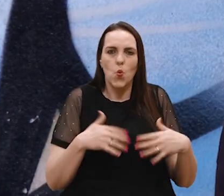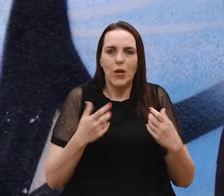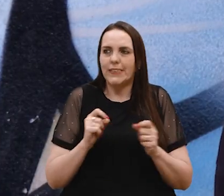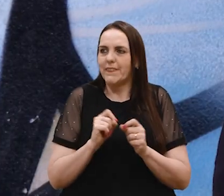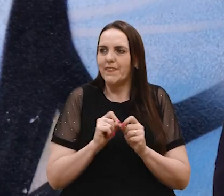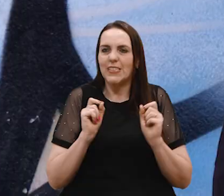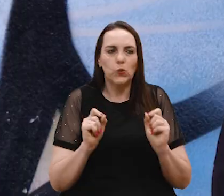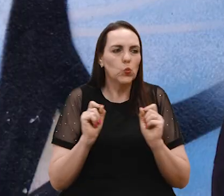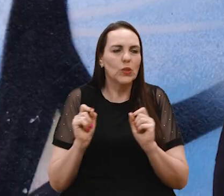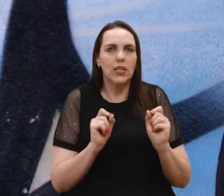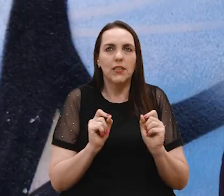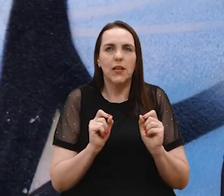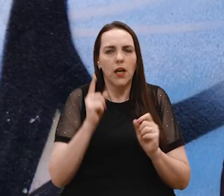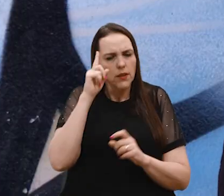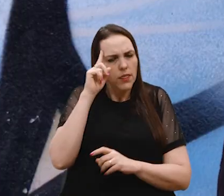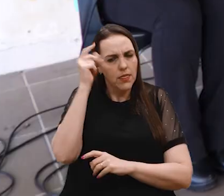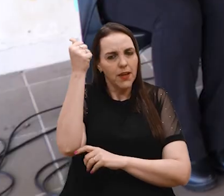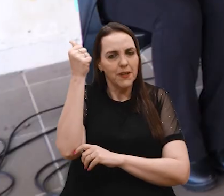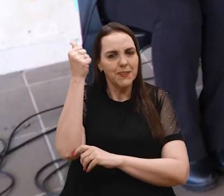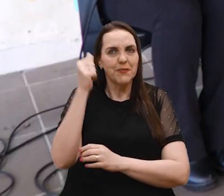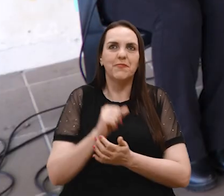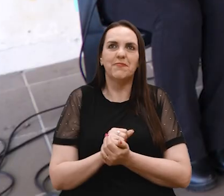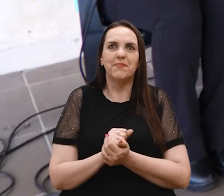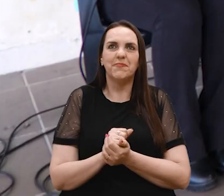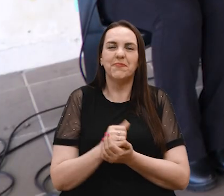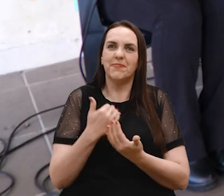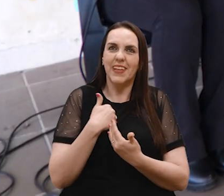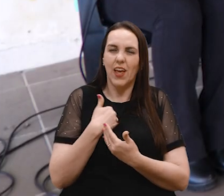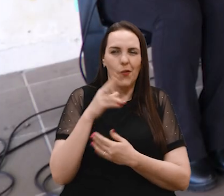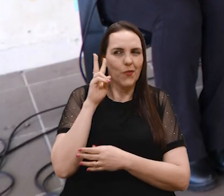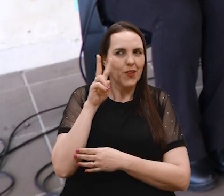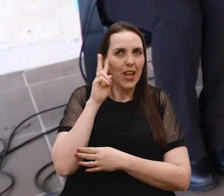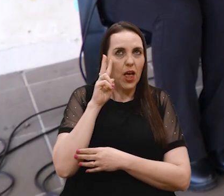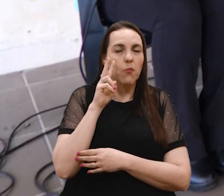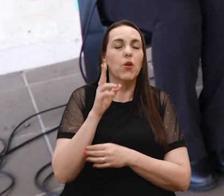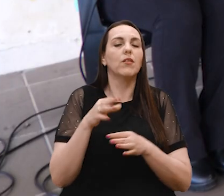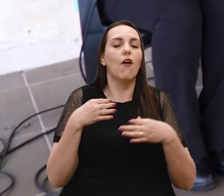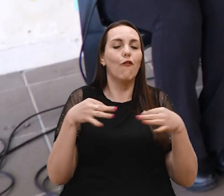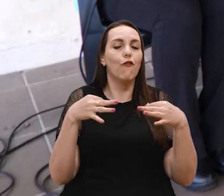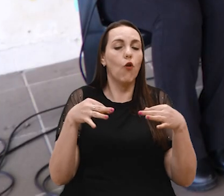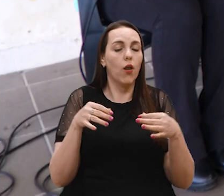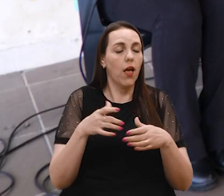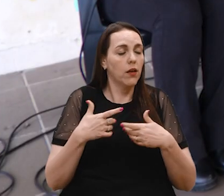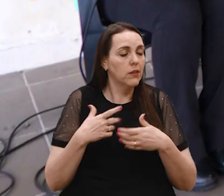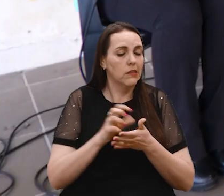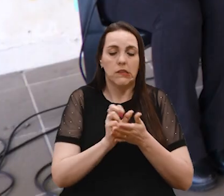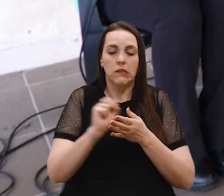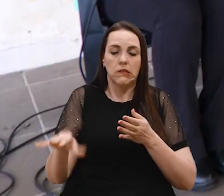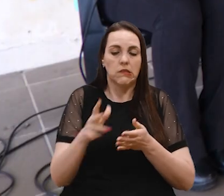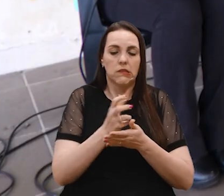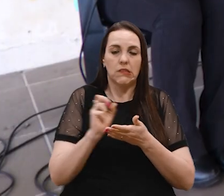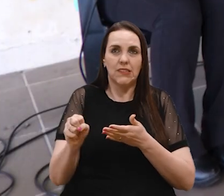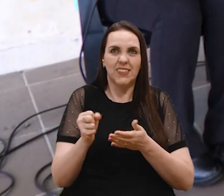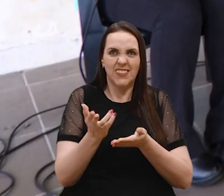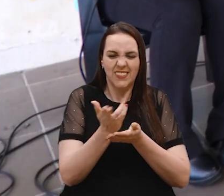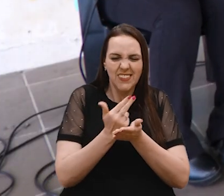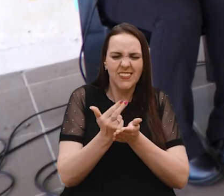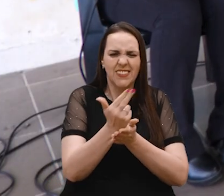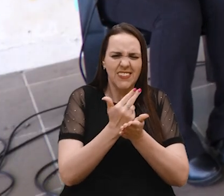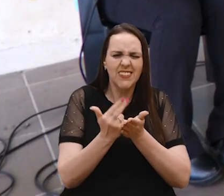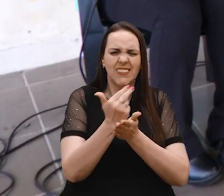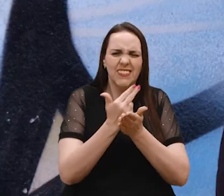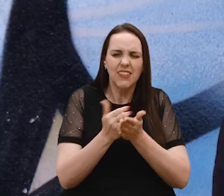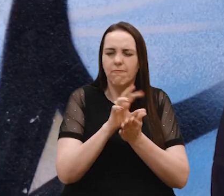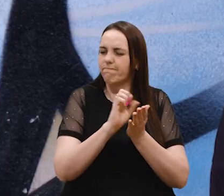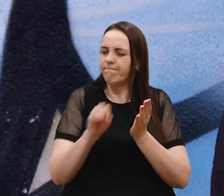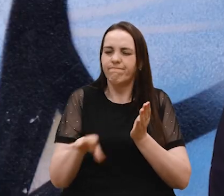fazer, e veio a ideia. Eu me lembro que gastei muita folha fazendo as coisinhas assim, gastei muita